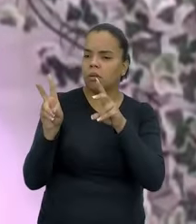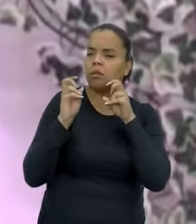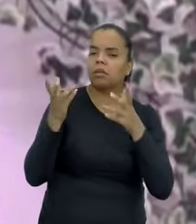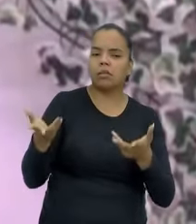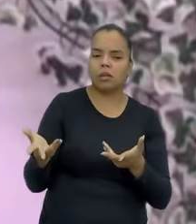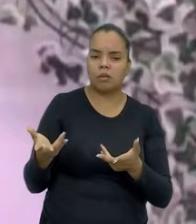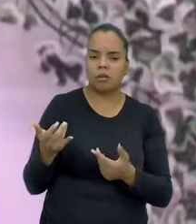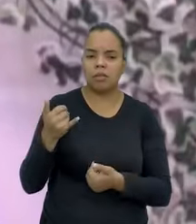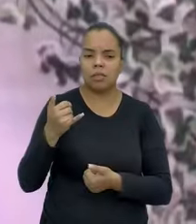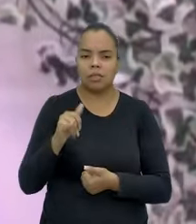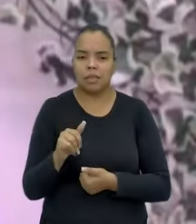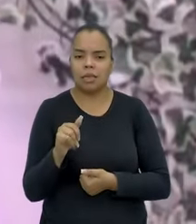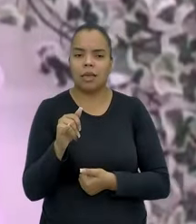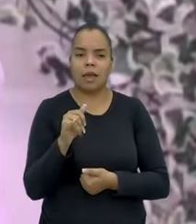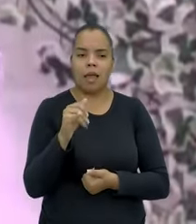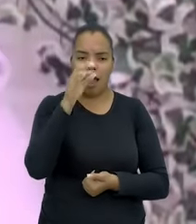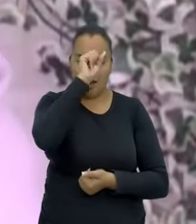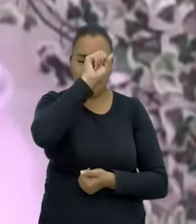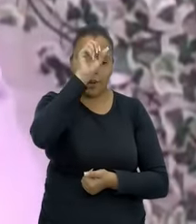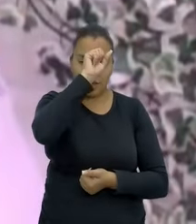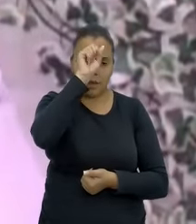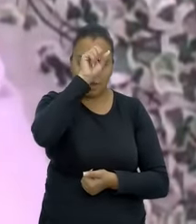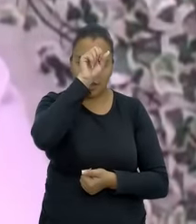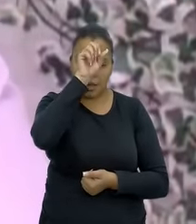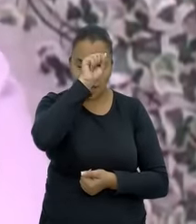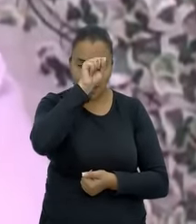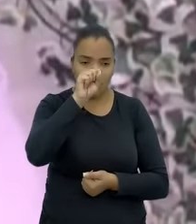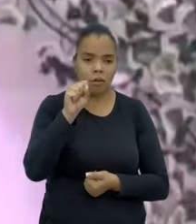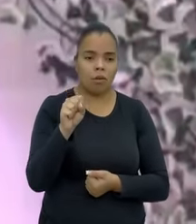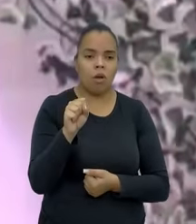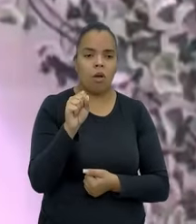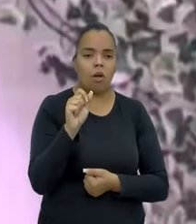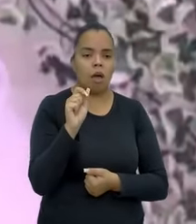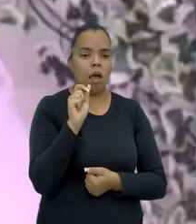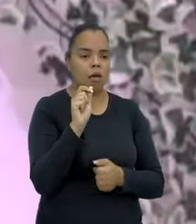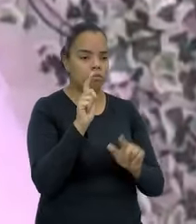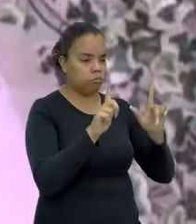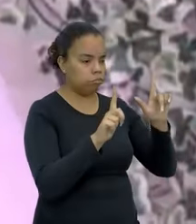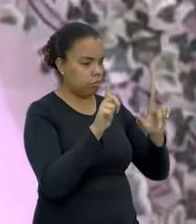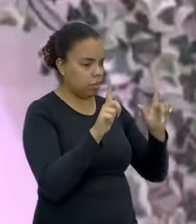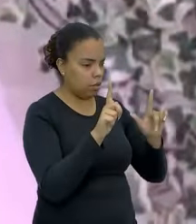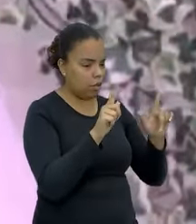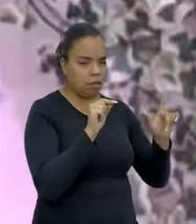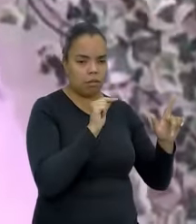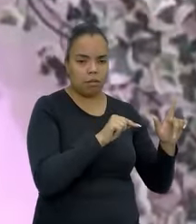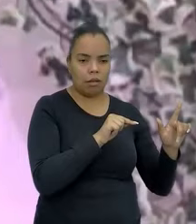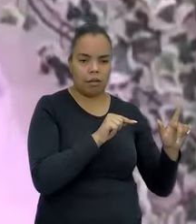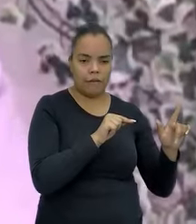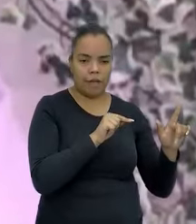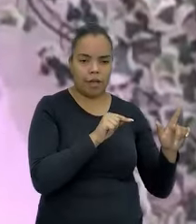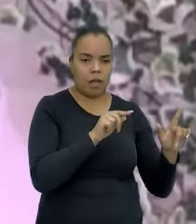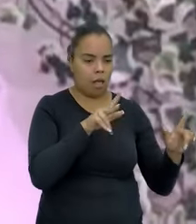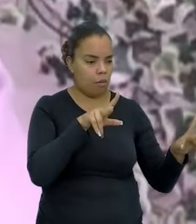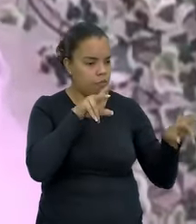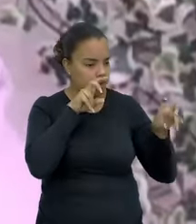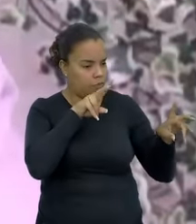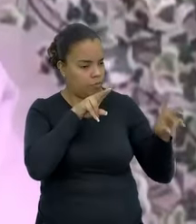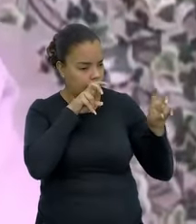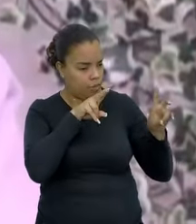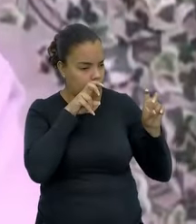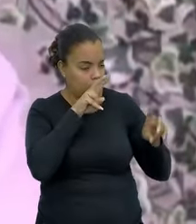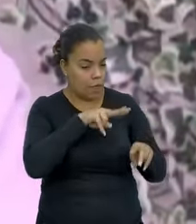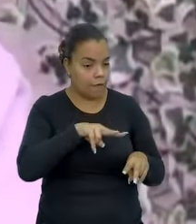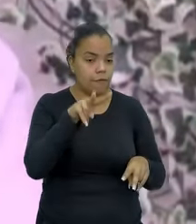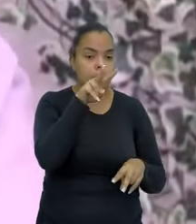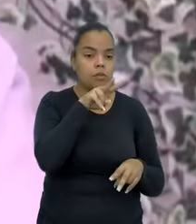se eles aprenderam a via mídia a se concentrar nela ter uma atenção concentrada na